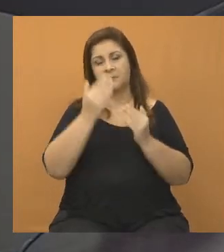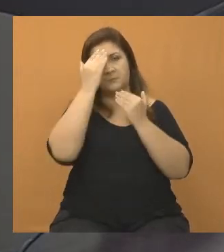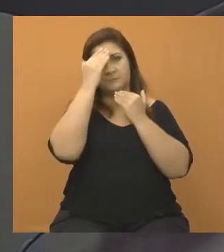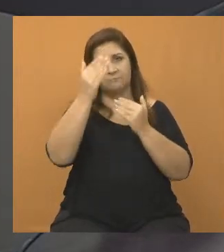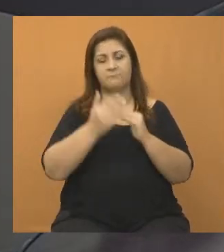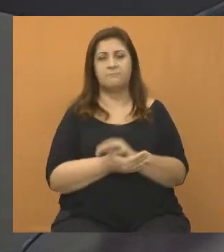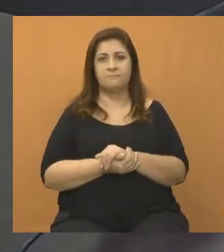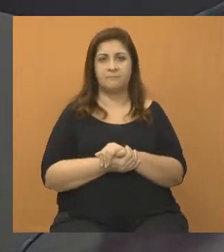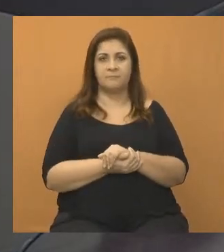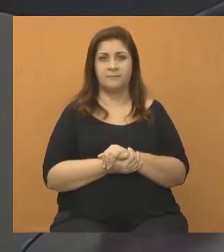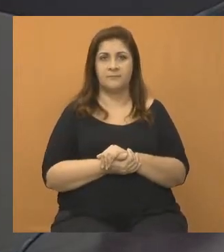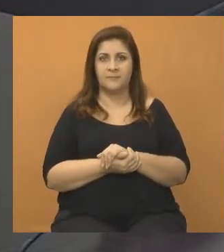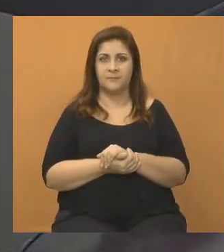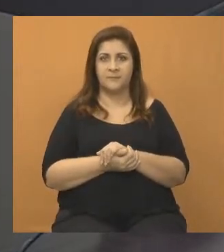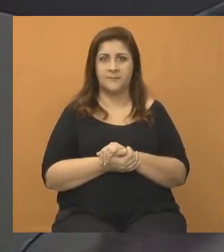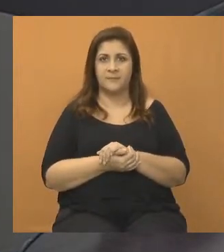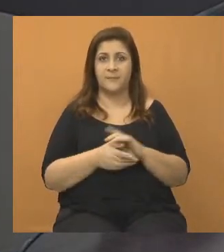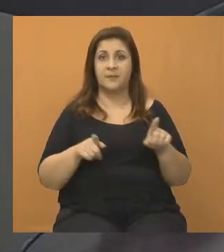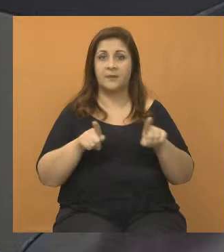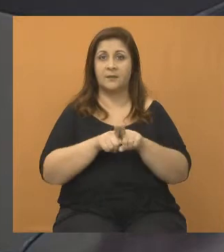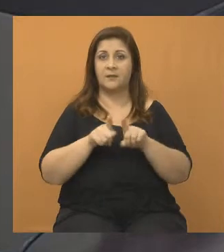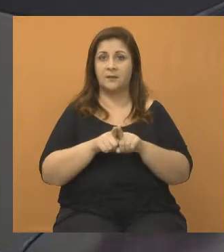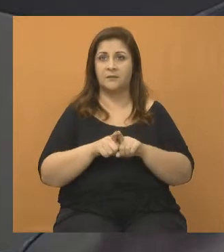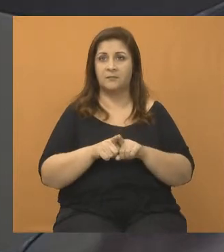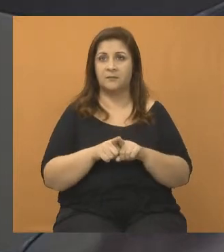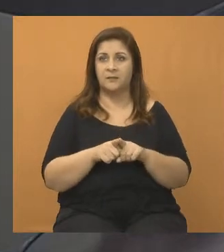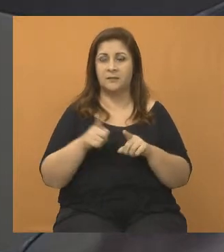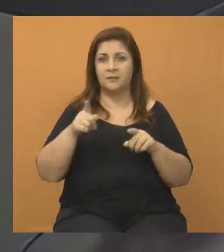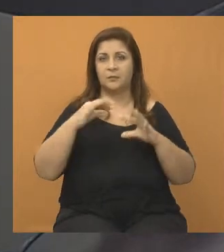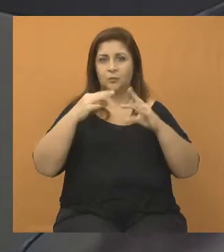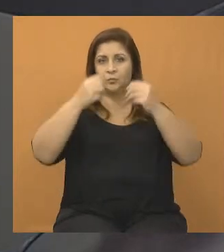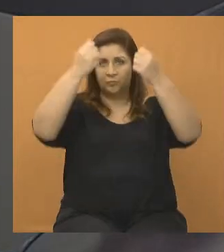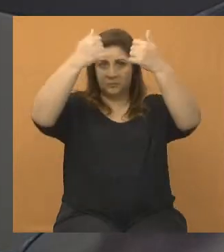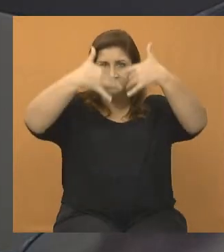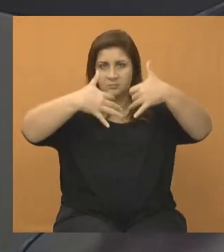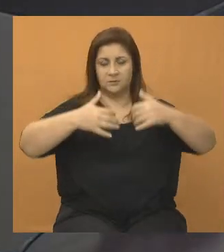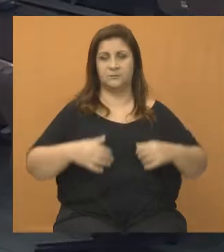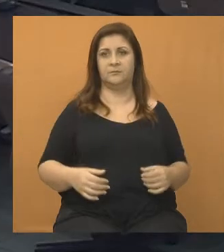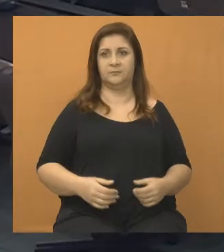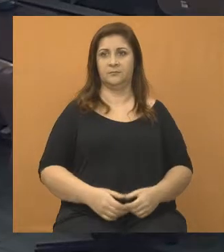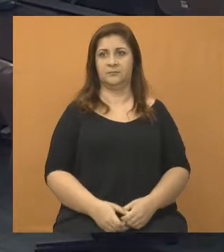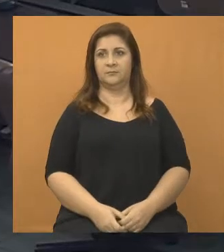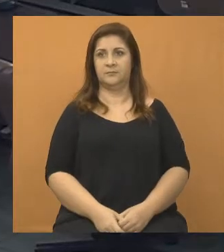Agradeço você e também pelo esclarecimento que você esclareceu eu aí.